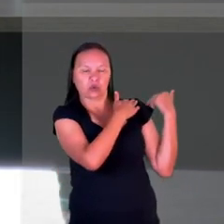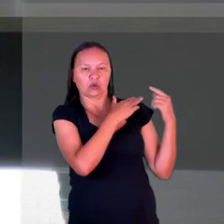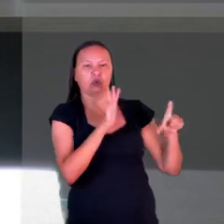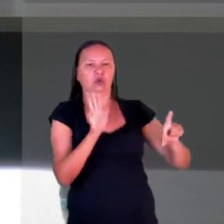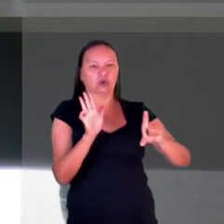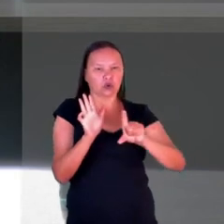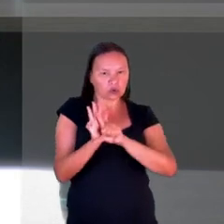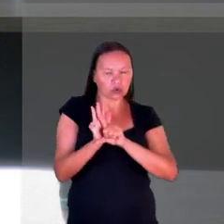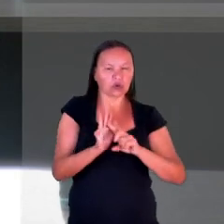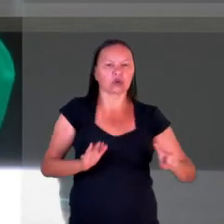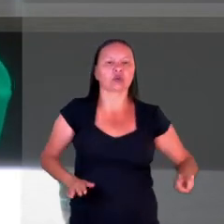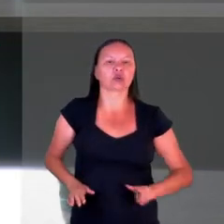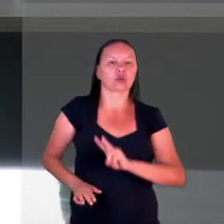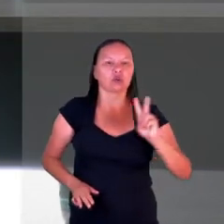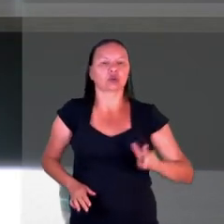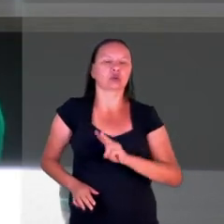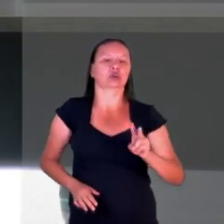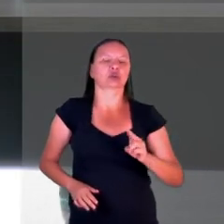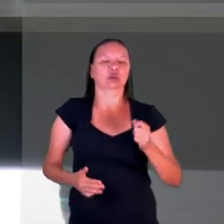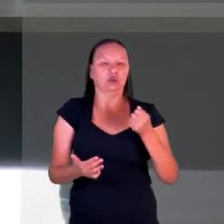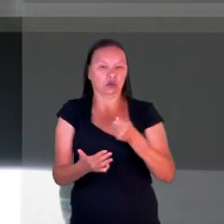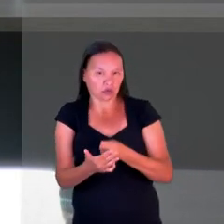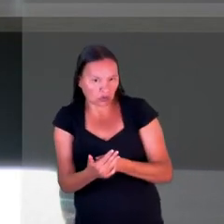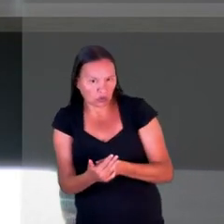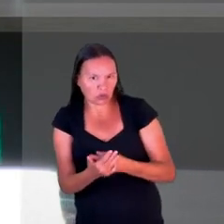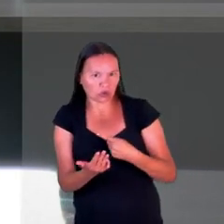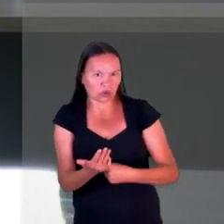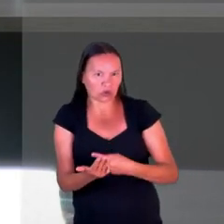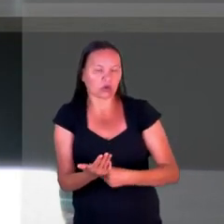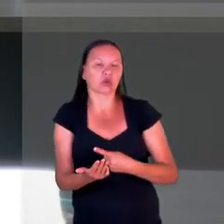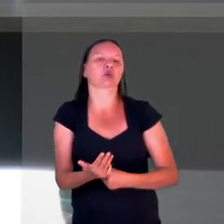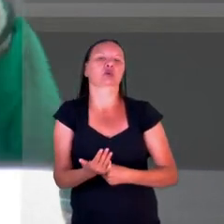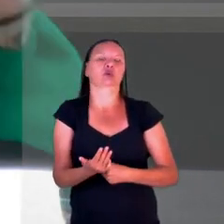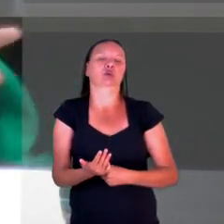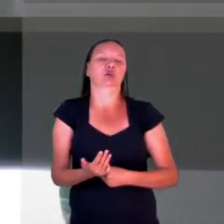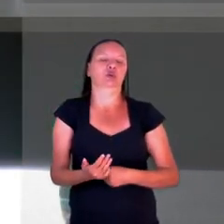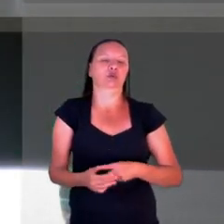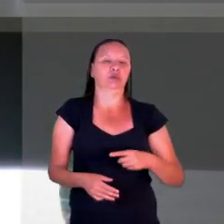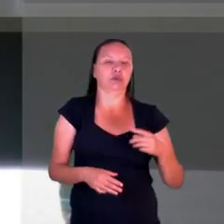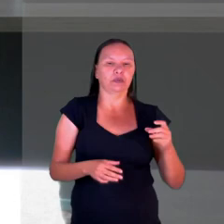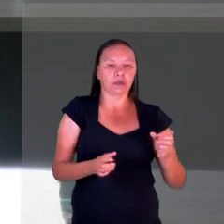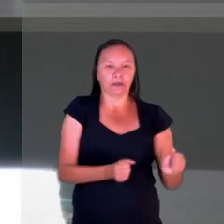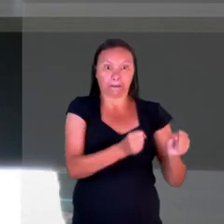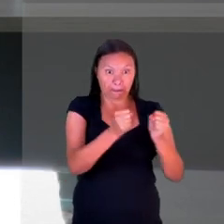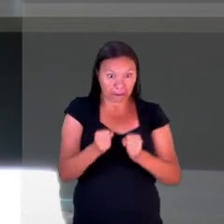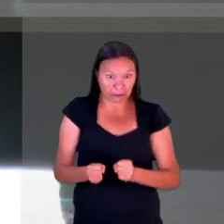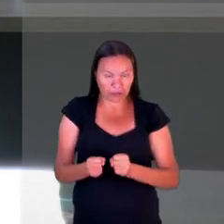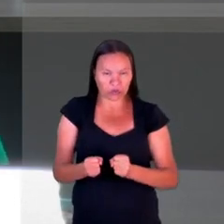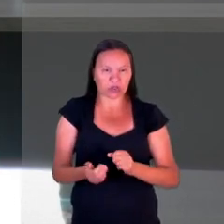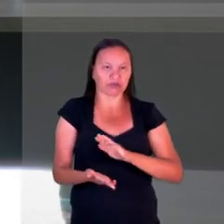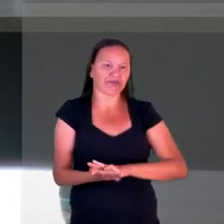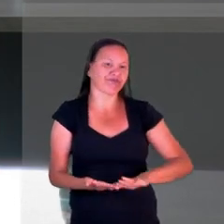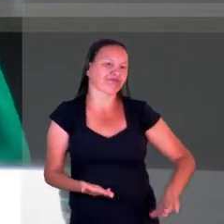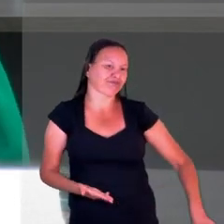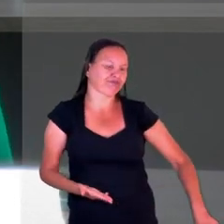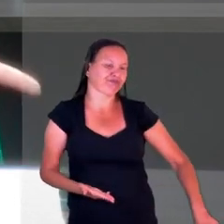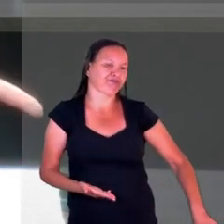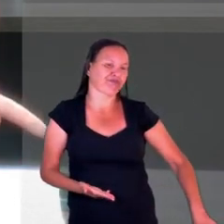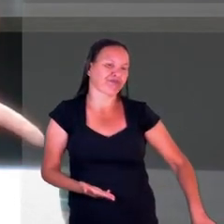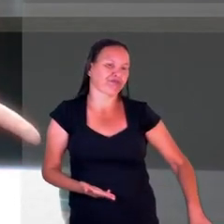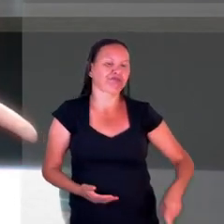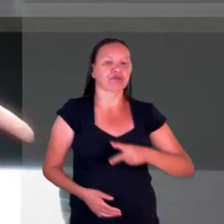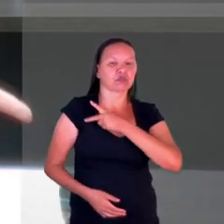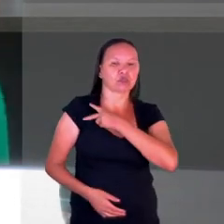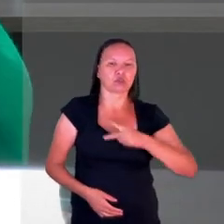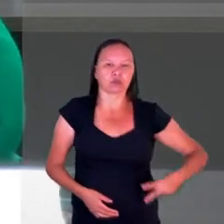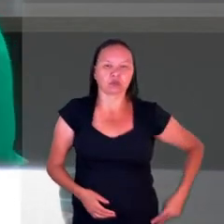função é de garante último quando os demais poderes falharam ou quando as políticas